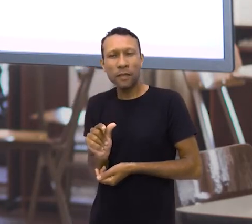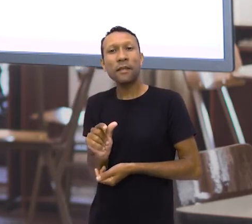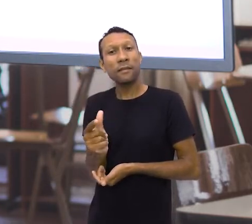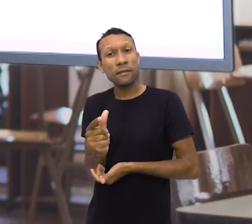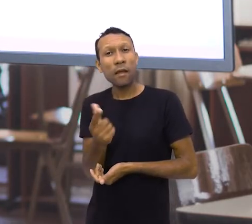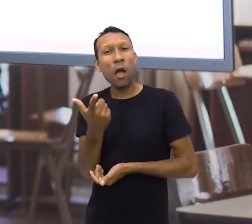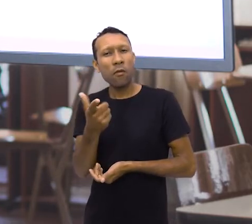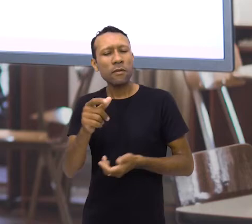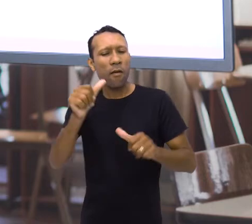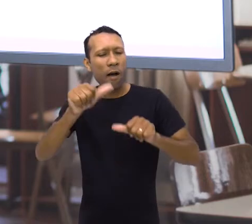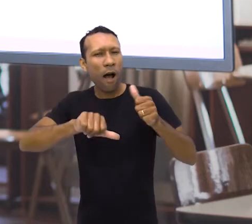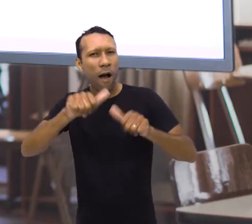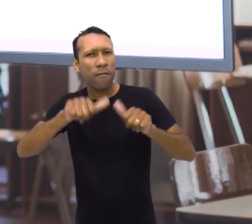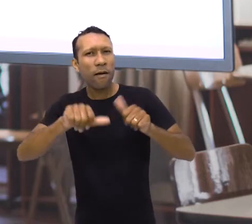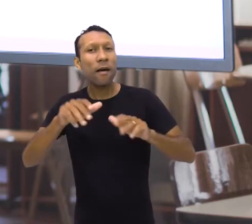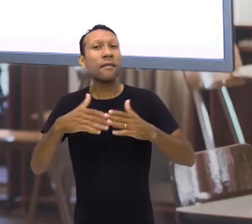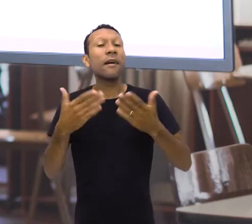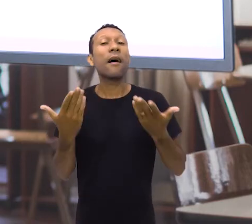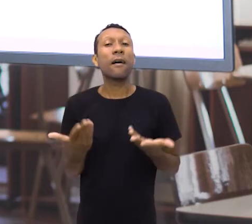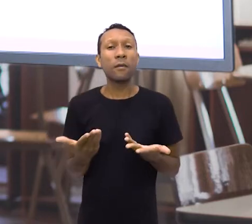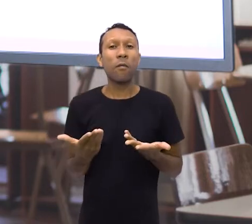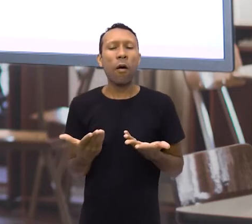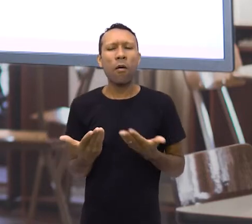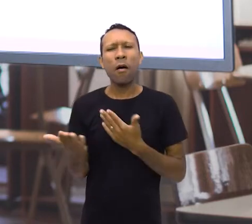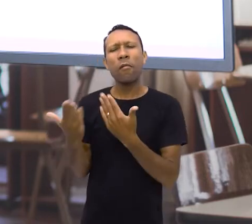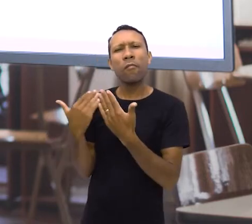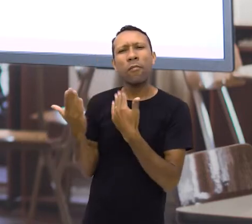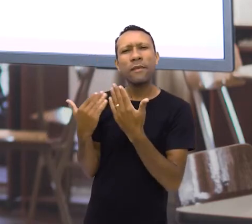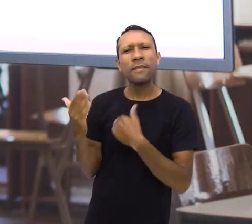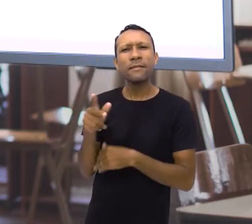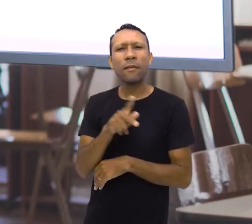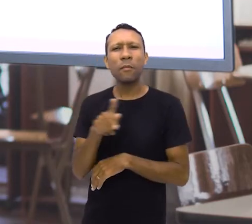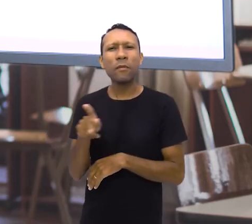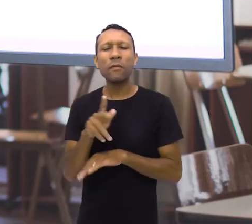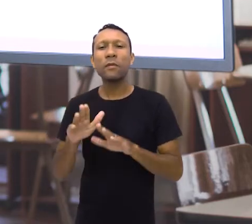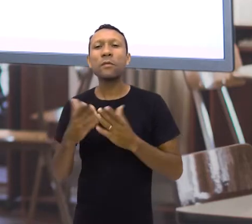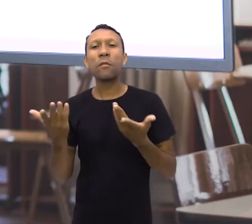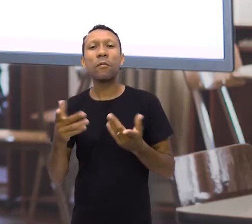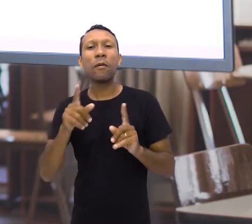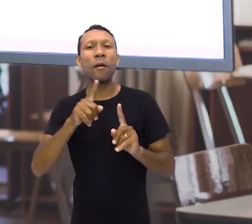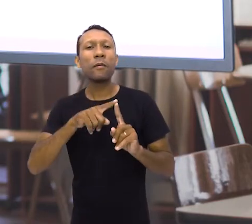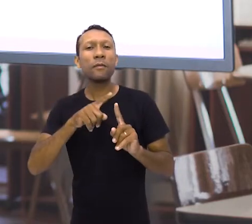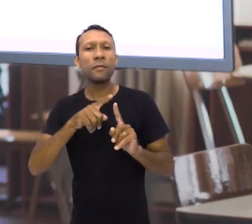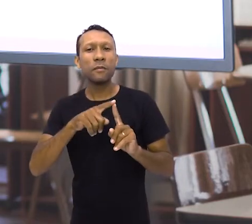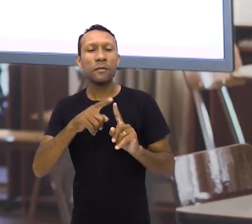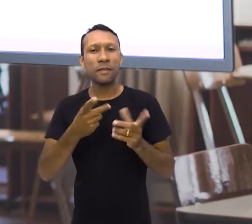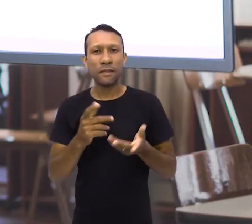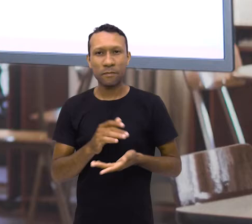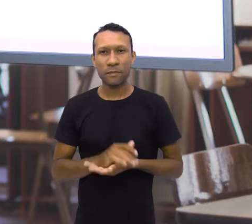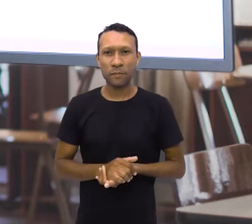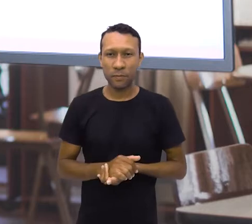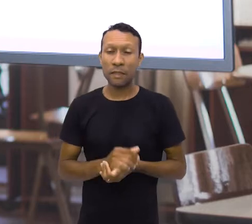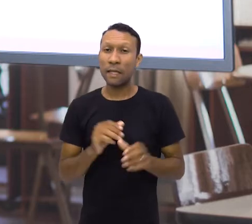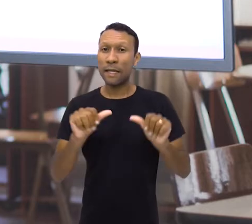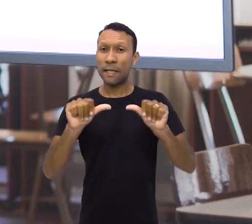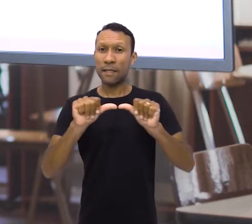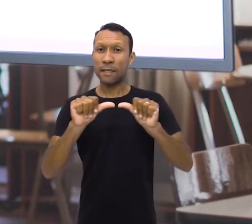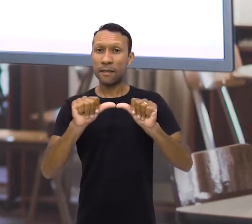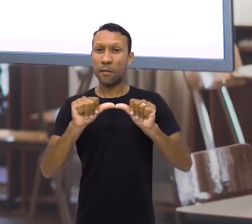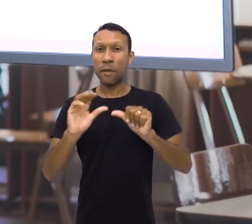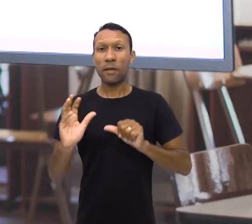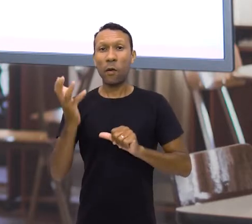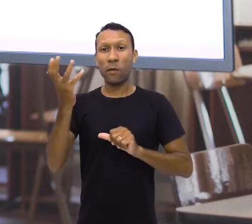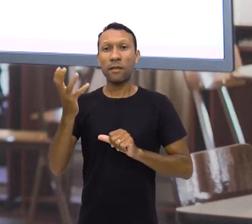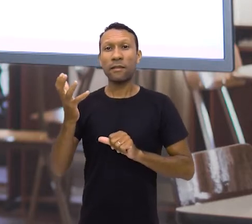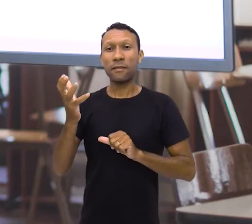Aí você vai analisar e discutir com o seu professor. Qual o tipo de simetria que está acontecendo